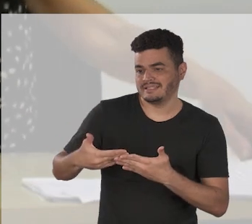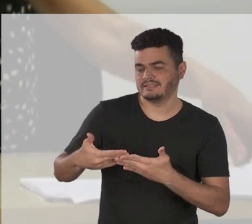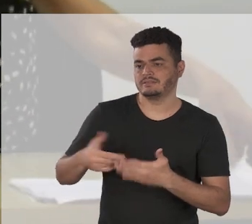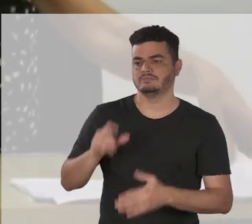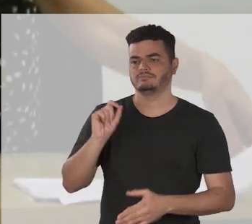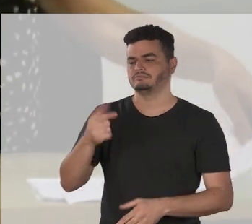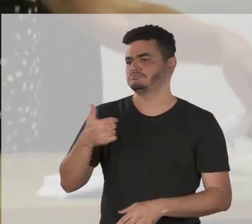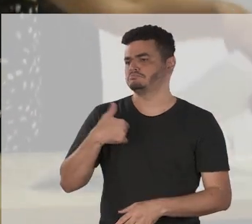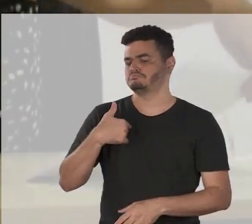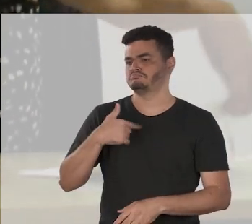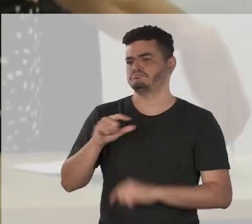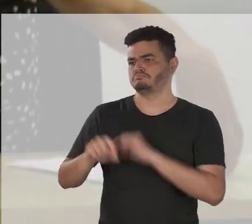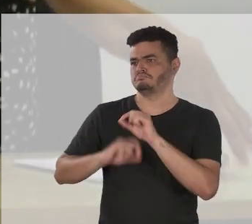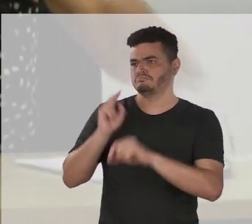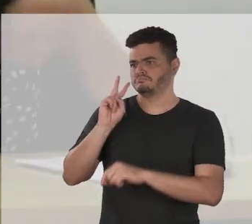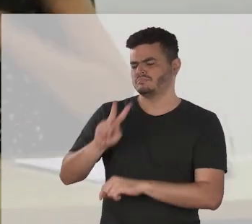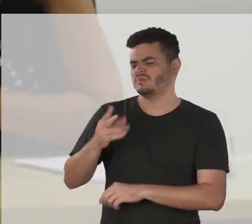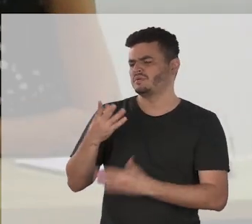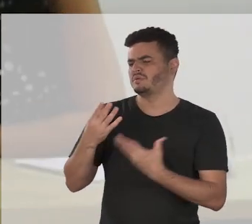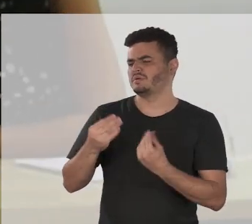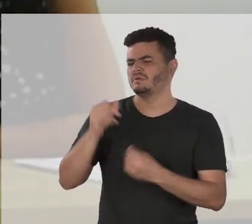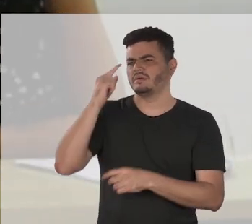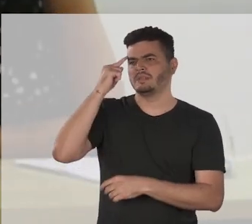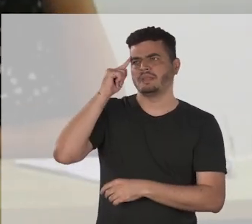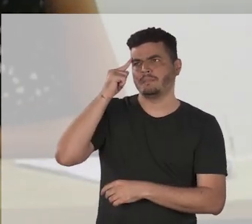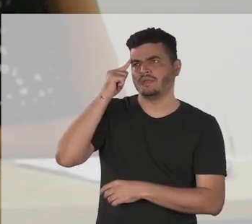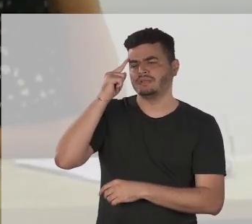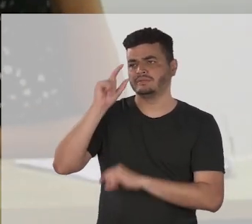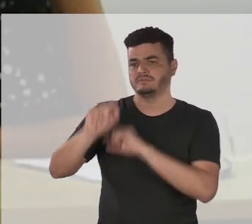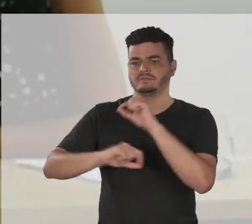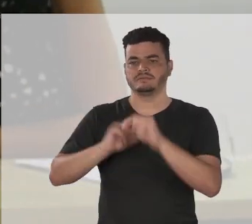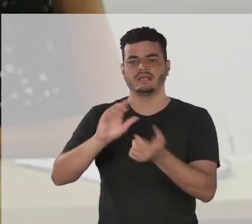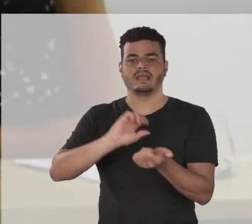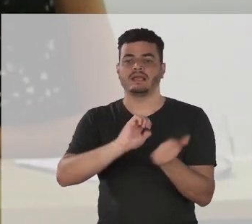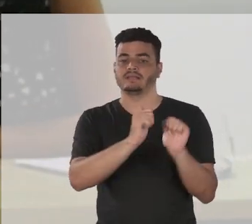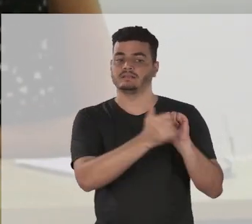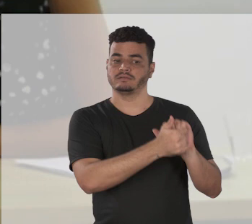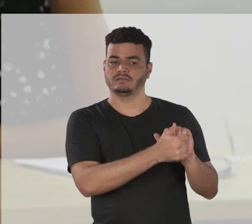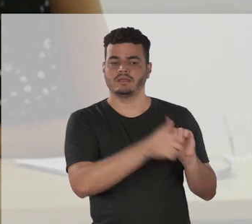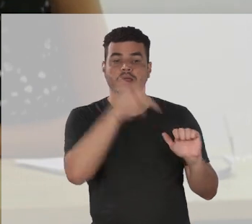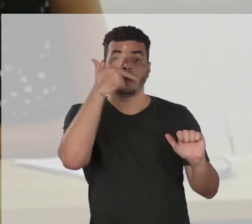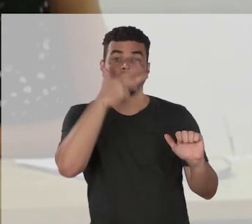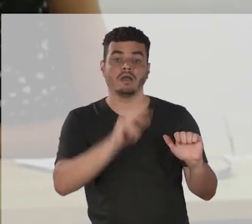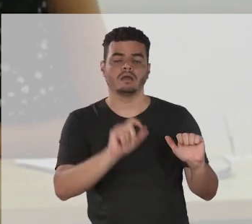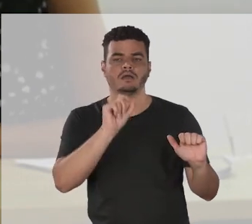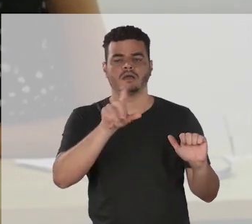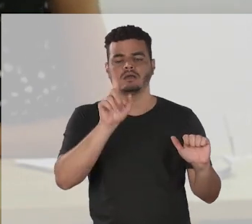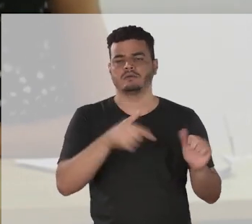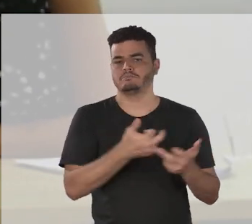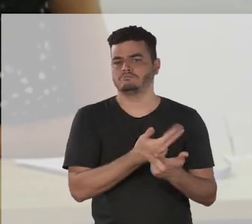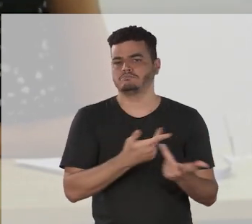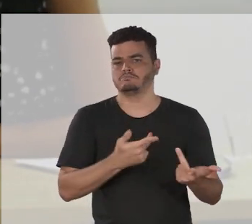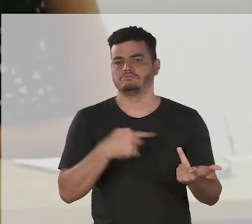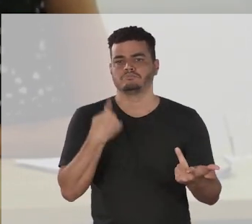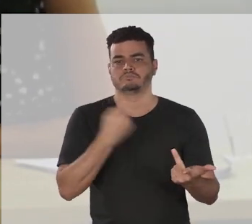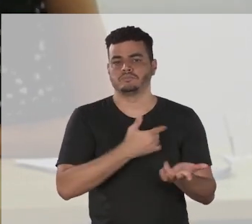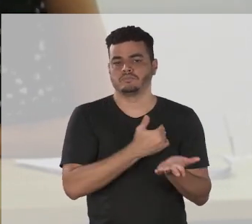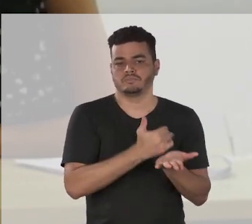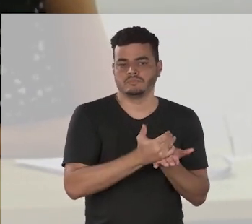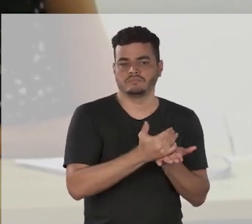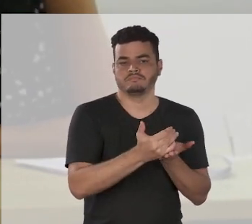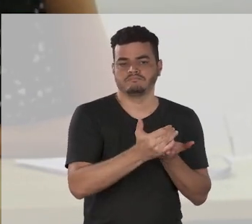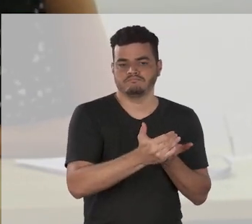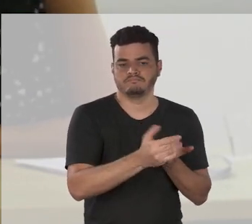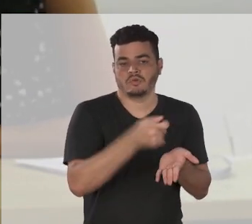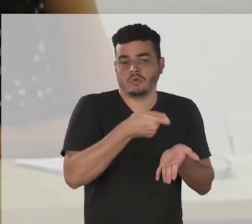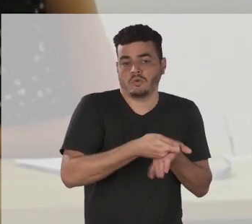eu não vi por aí tanta reflexão sobre as adaptações. Me parece que é algo que tem que começar cada vez